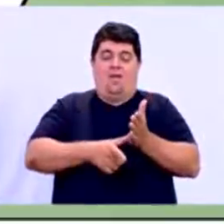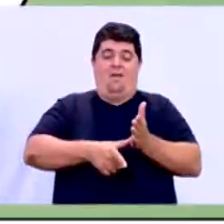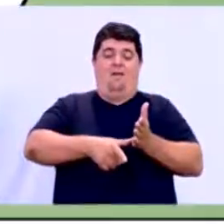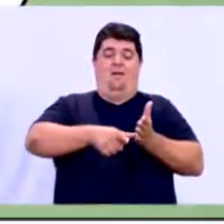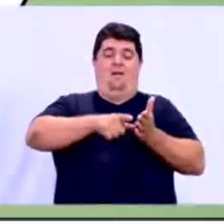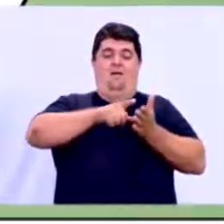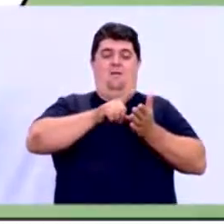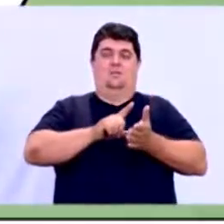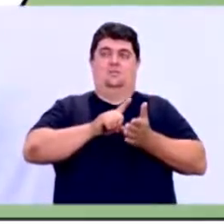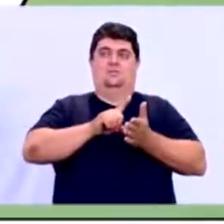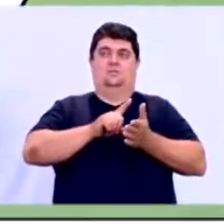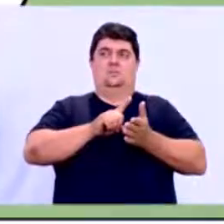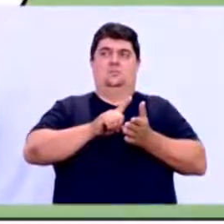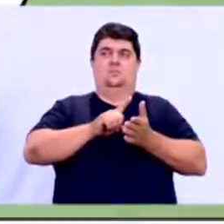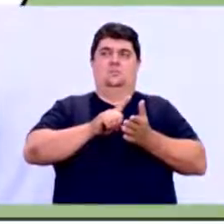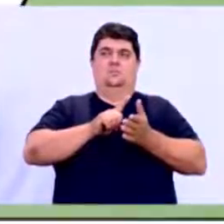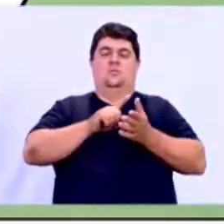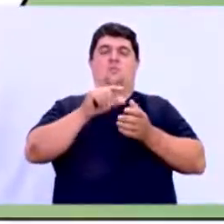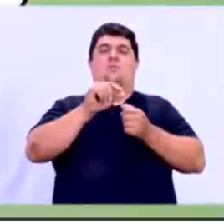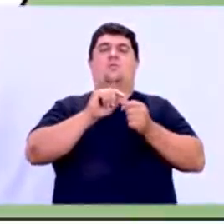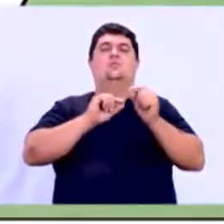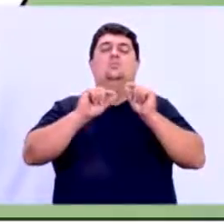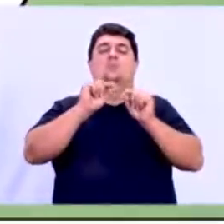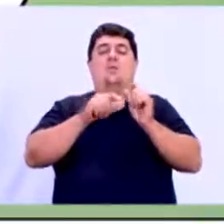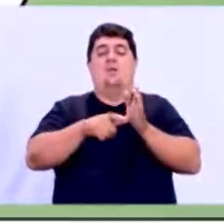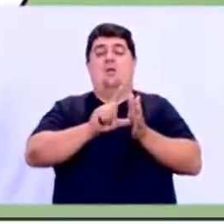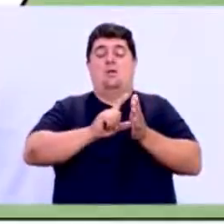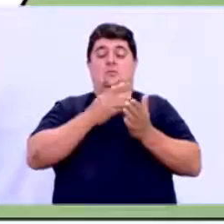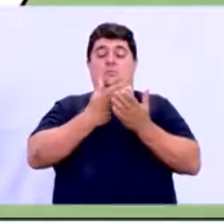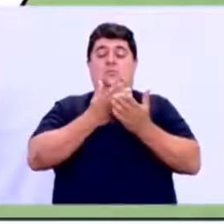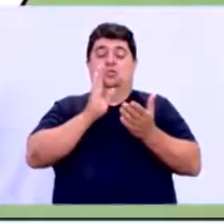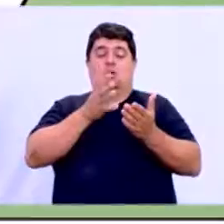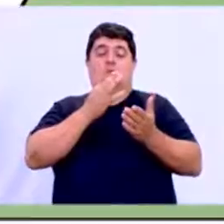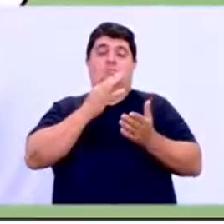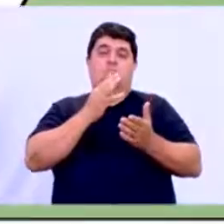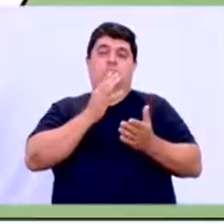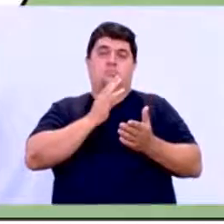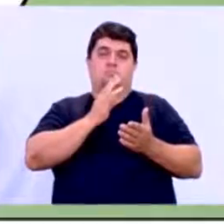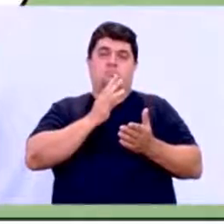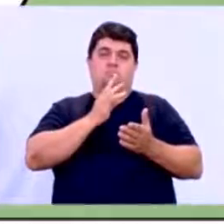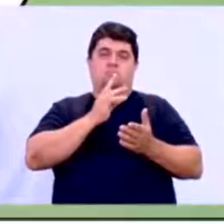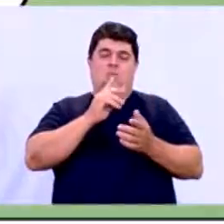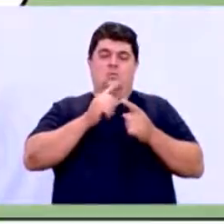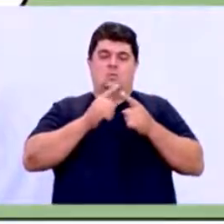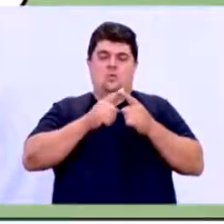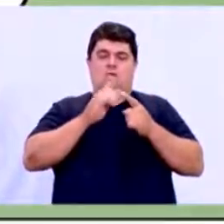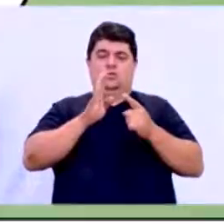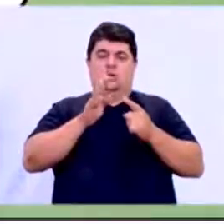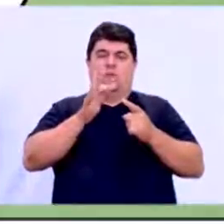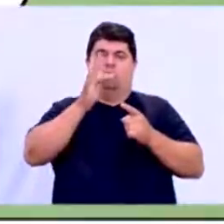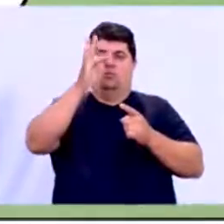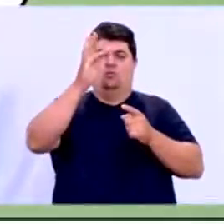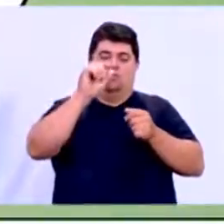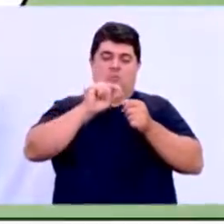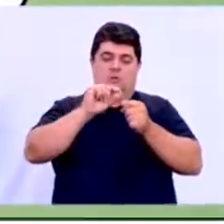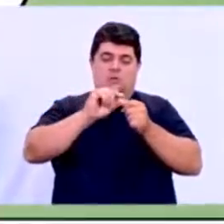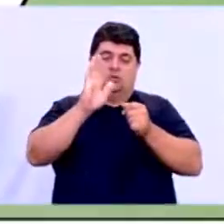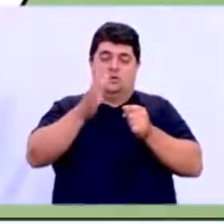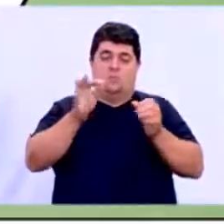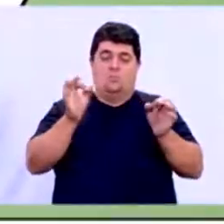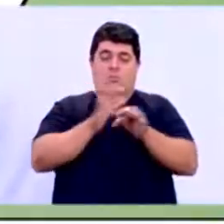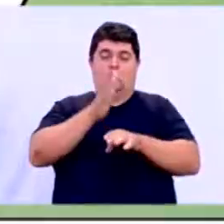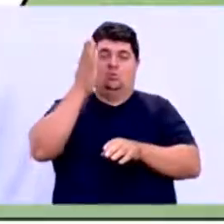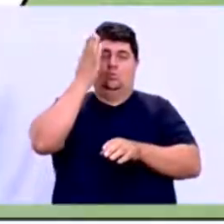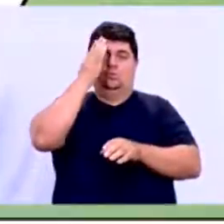antecipadamente a ação que será realizada ou colocada em prática